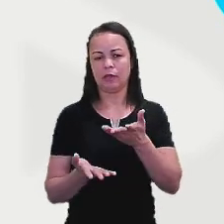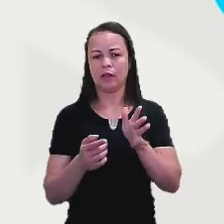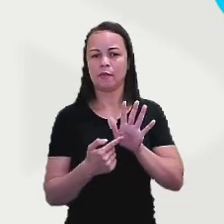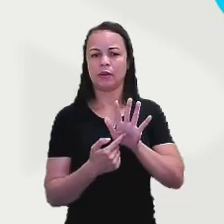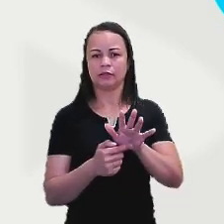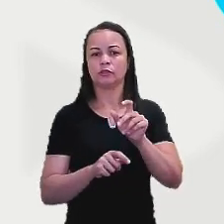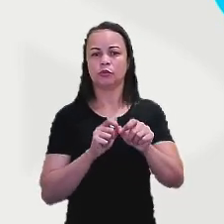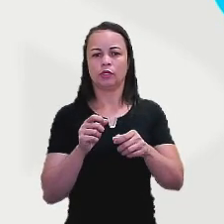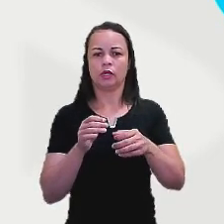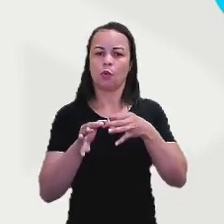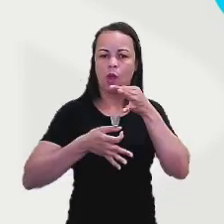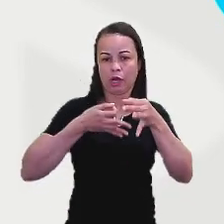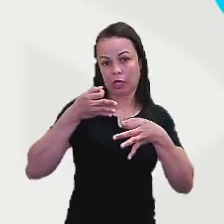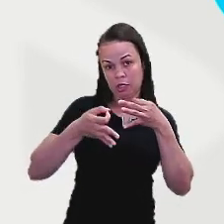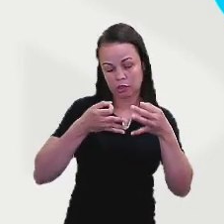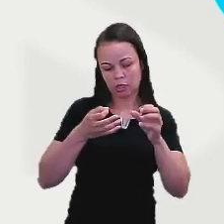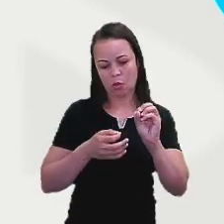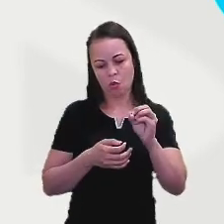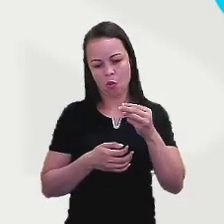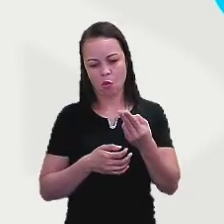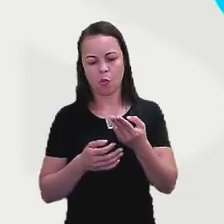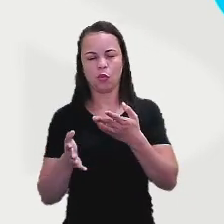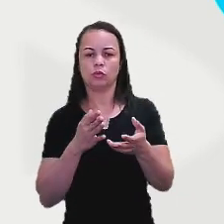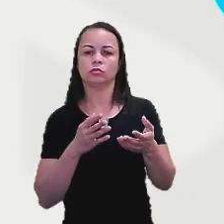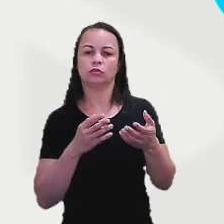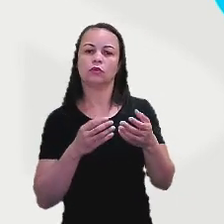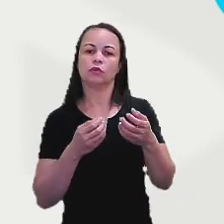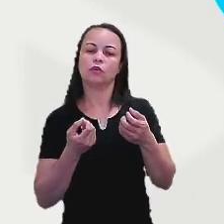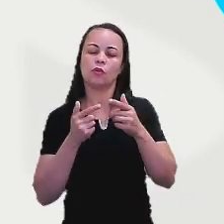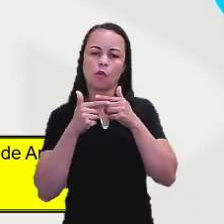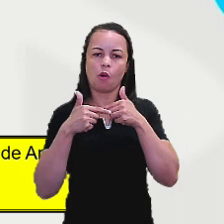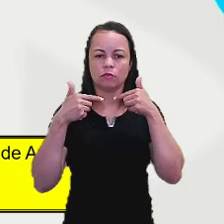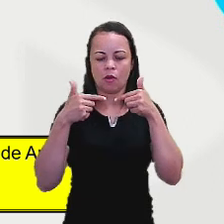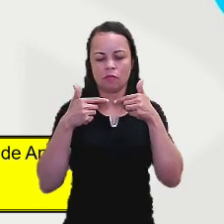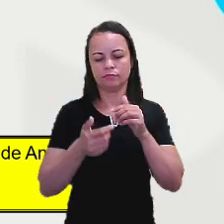humor. Tá? Então, vamos praticar um pouquinho.